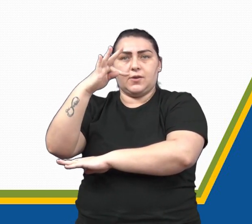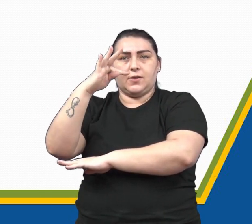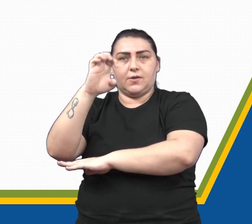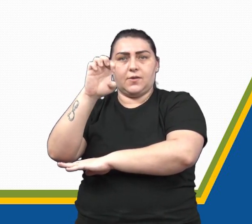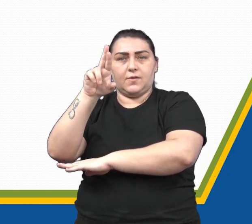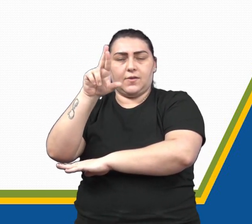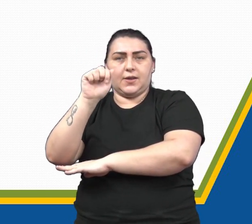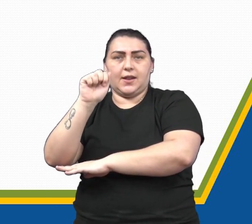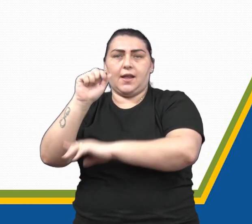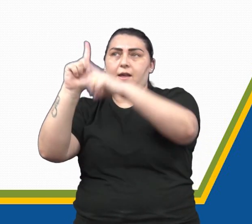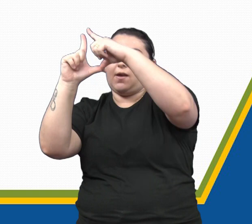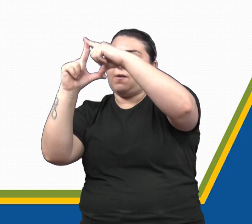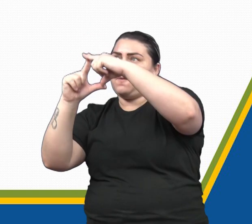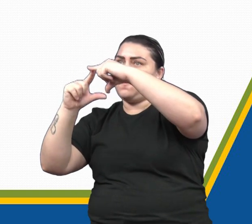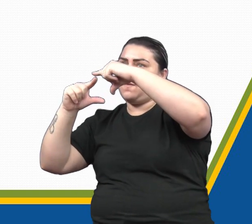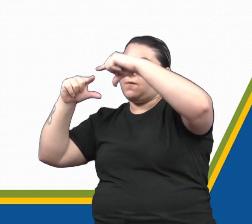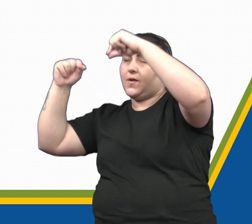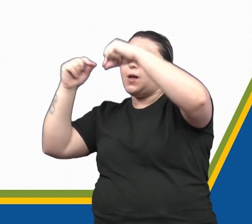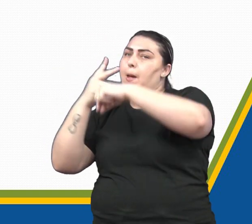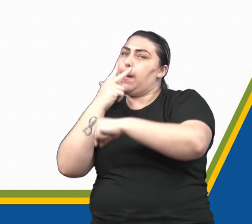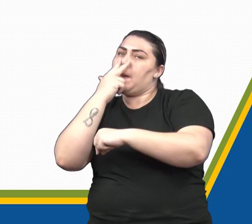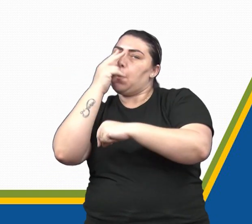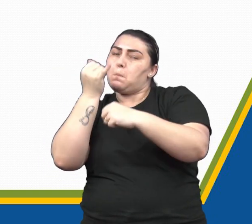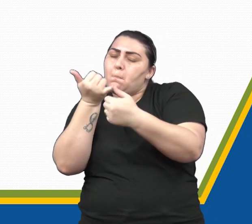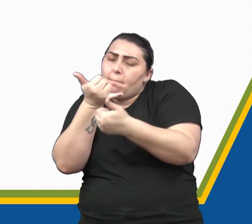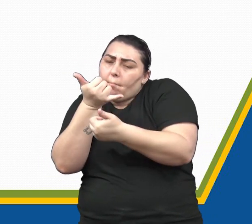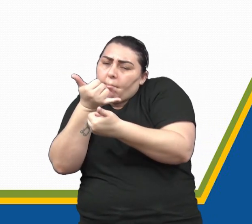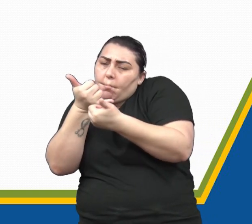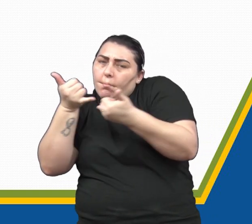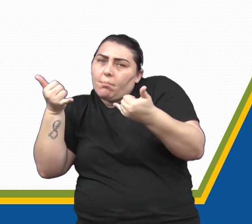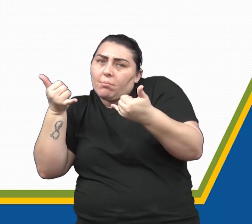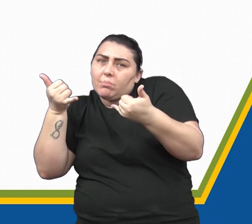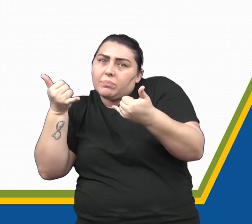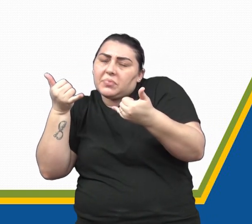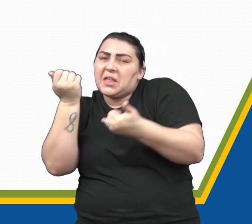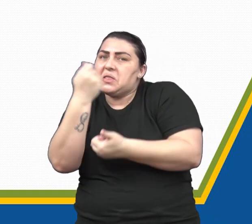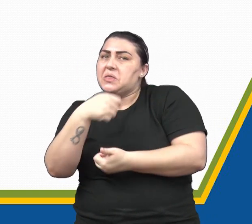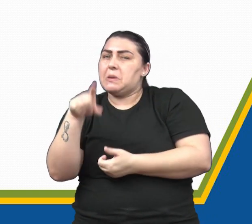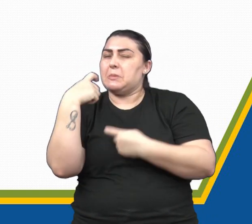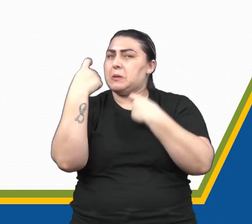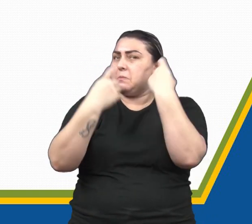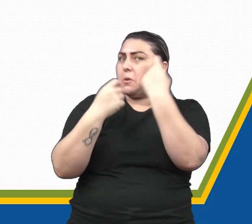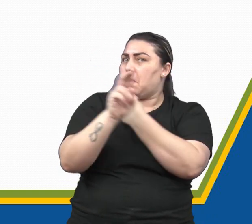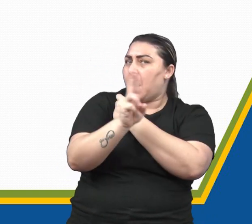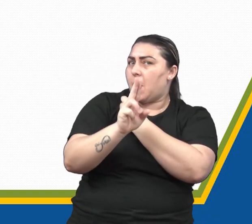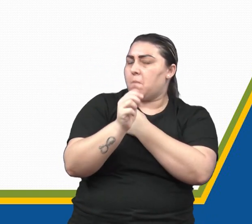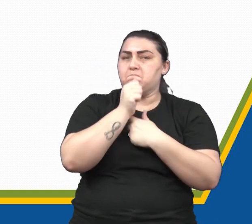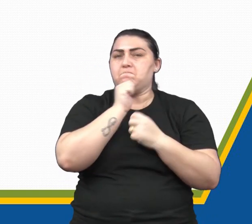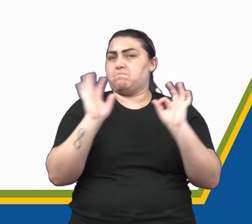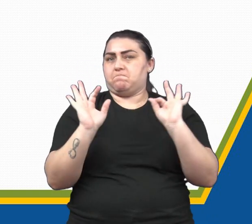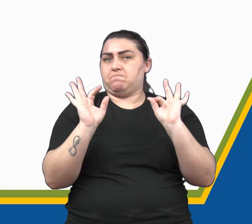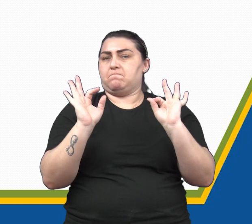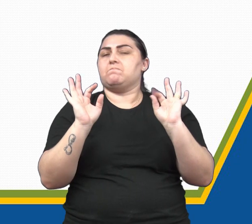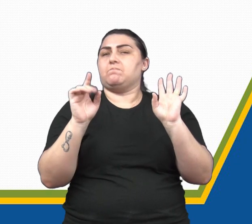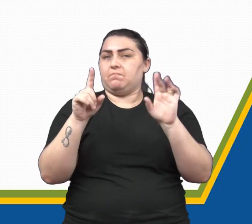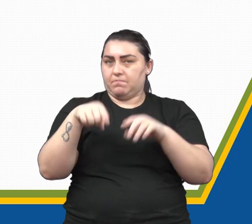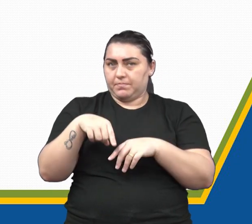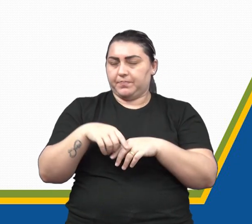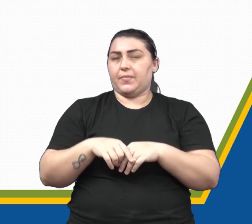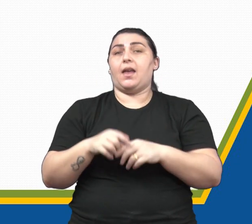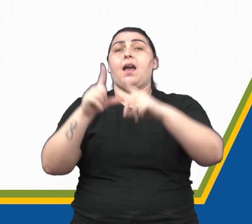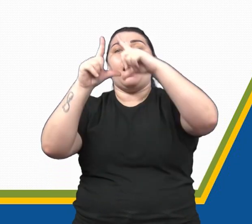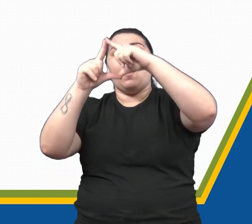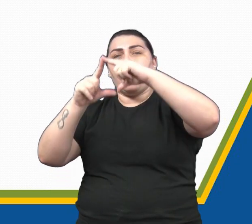sua folha em formato de agulha. Recebe o nome de aciculifoliada, não precisa se preocupar com esse nome ainda, tá? Essa folha